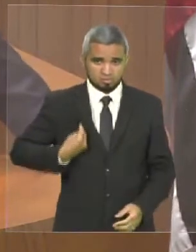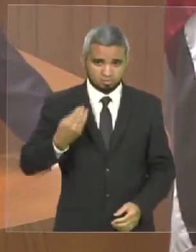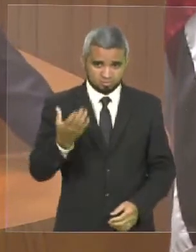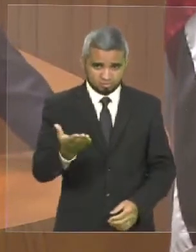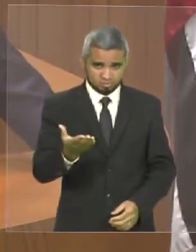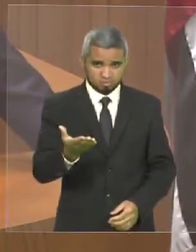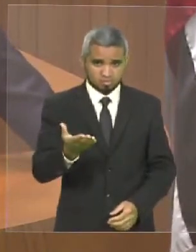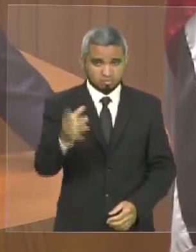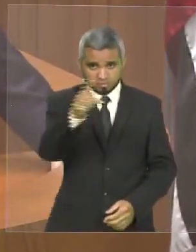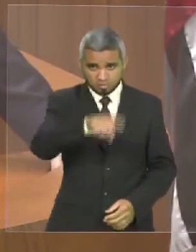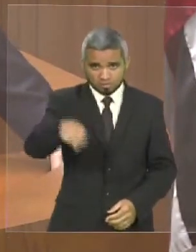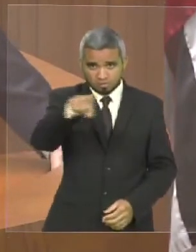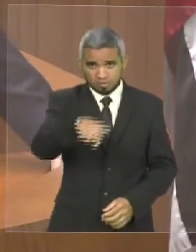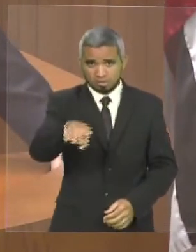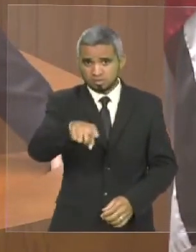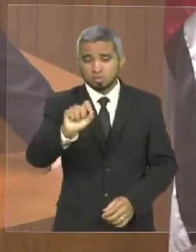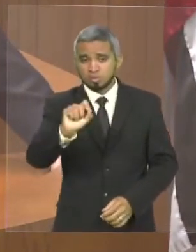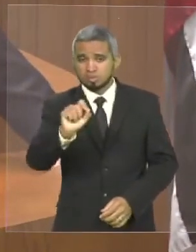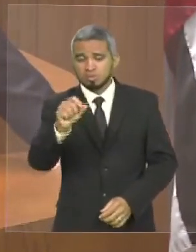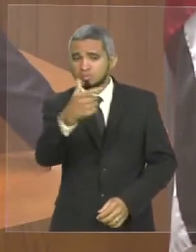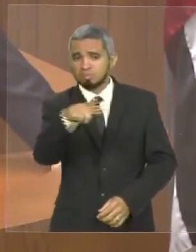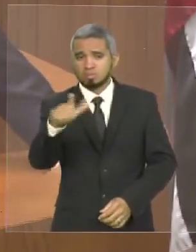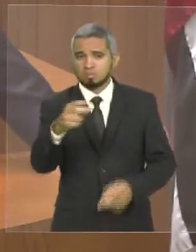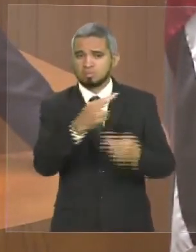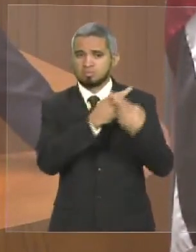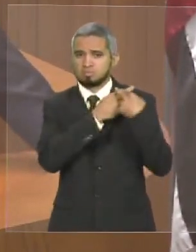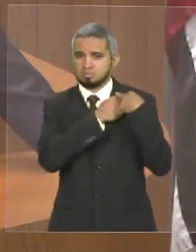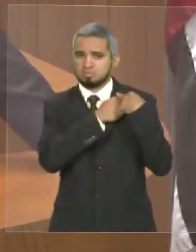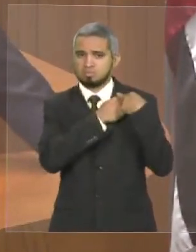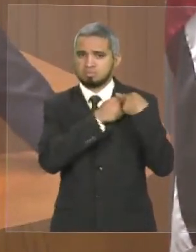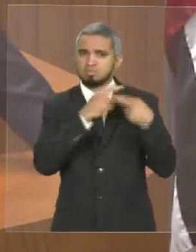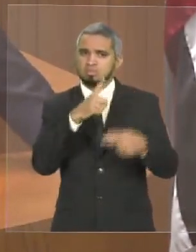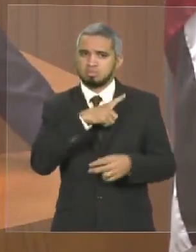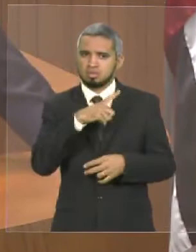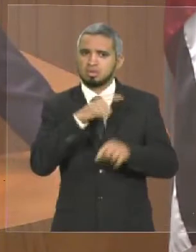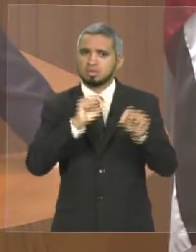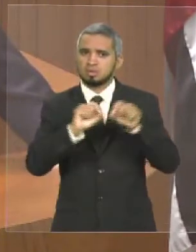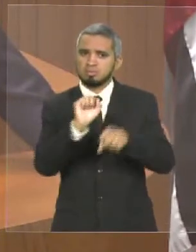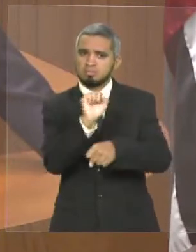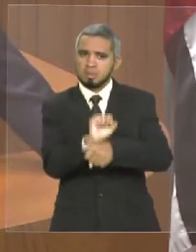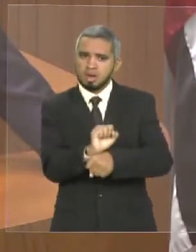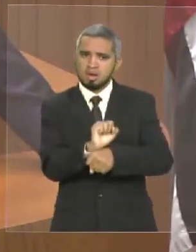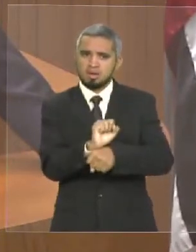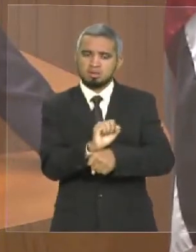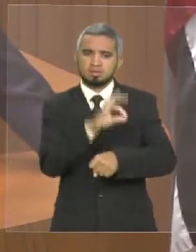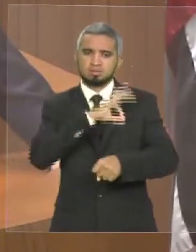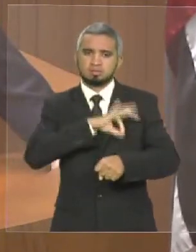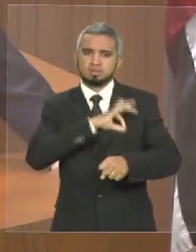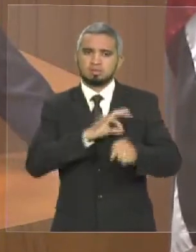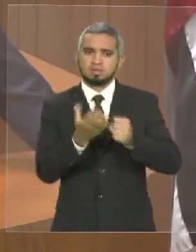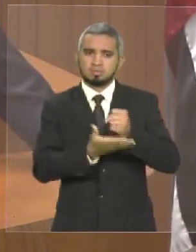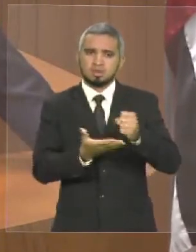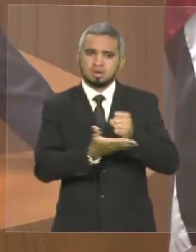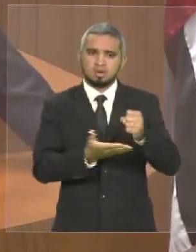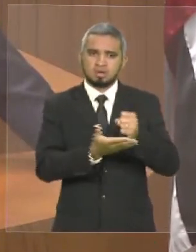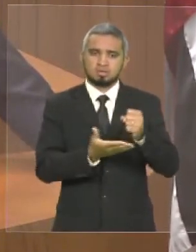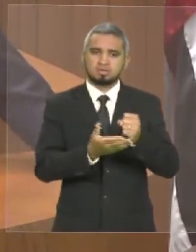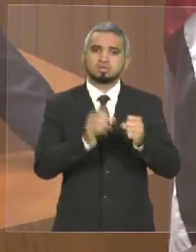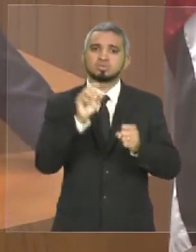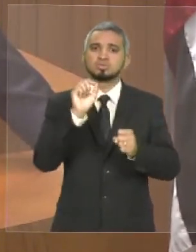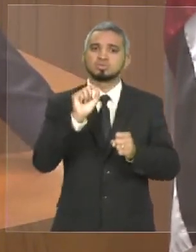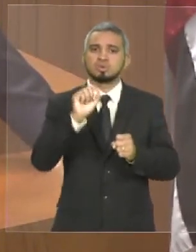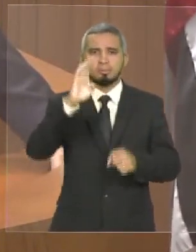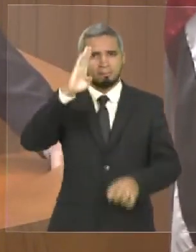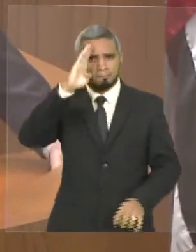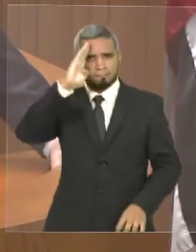carreguem consigo a responsabilidade de ter congelado o vencimento daqueles que dão o mais importante